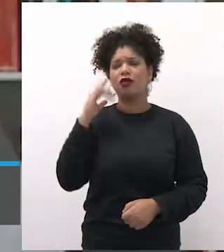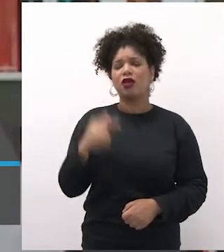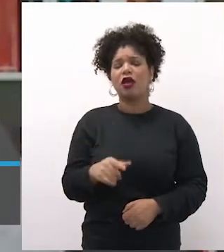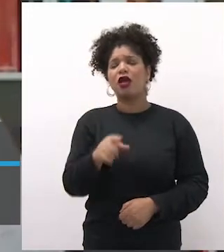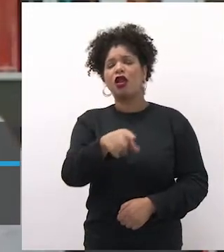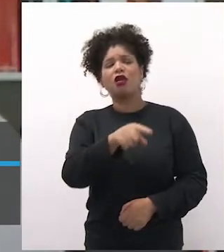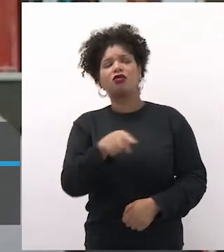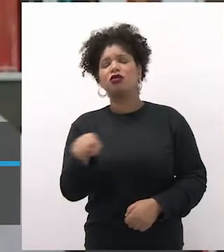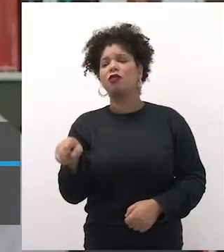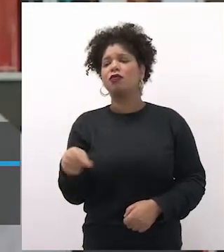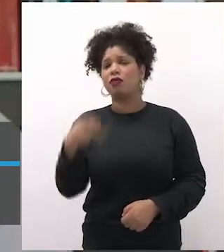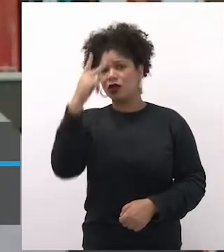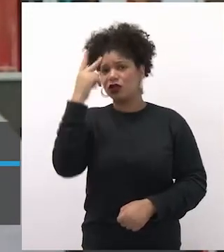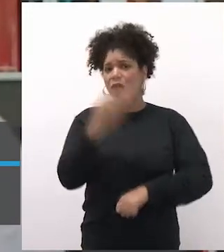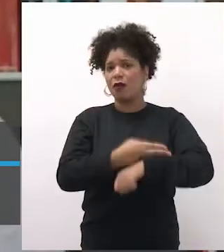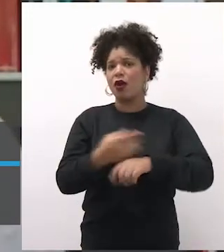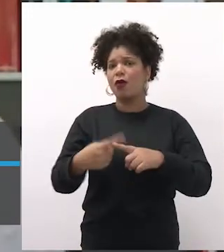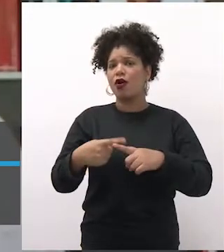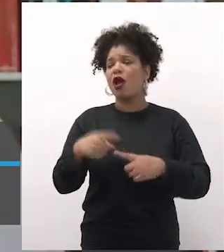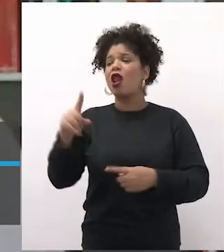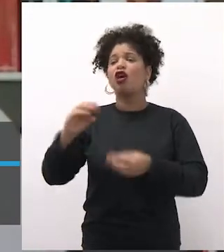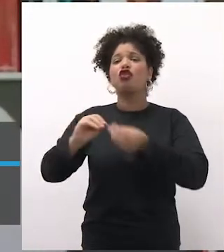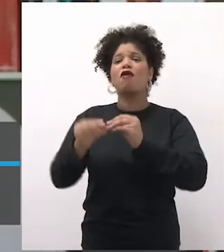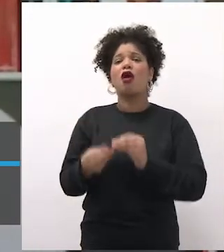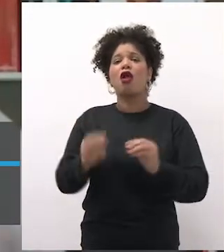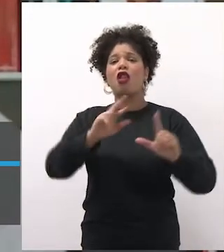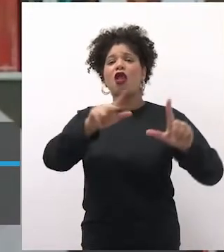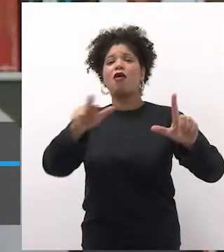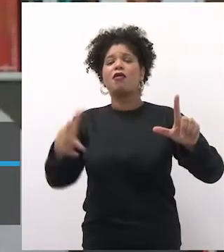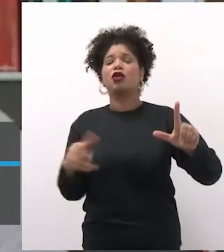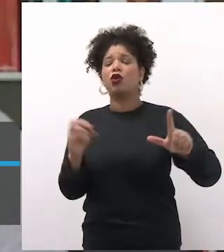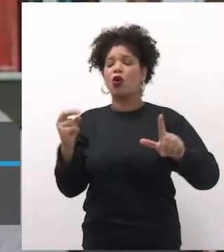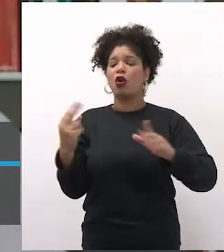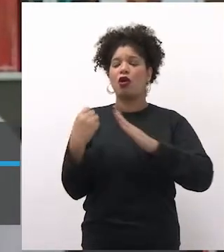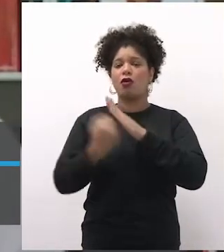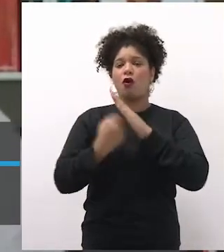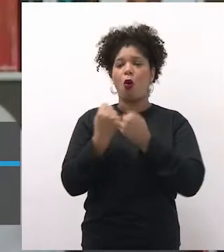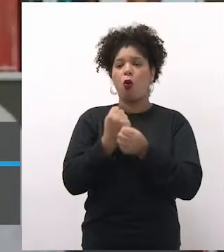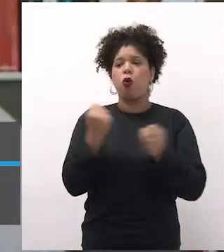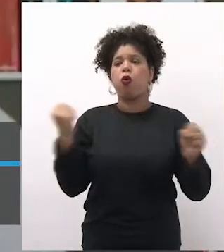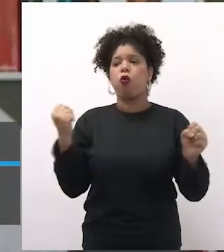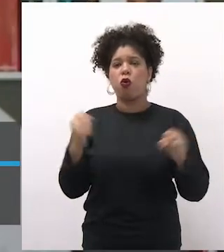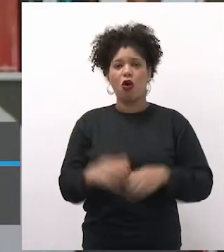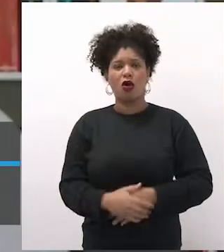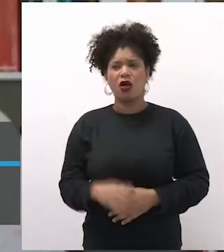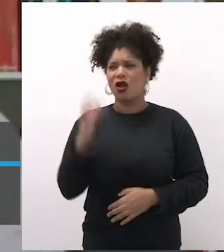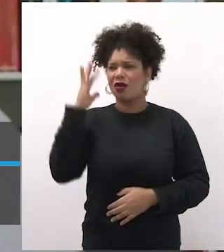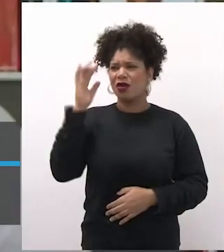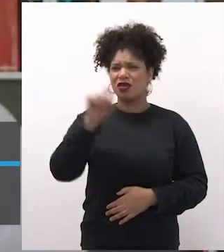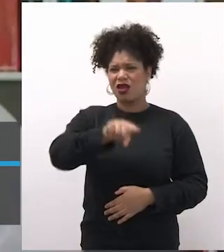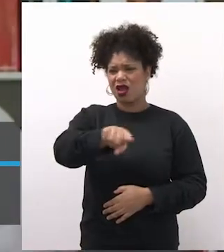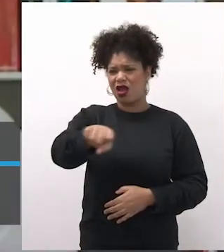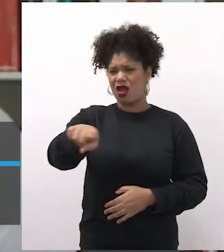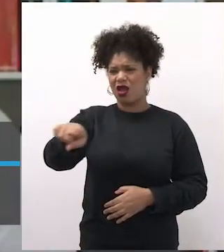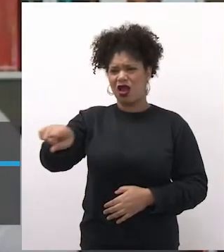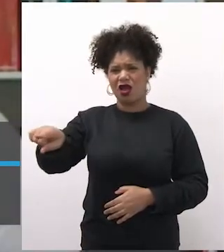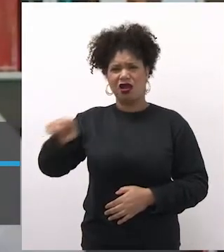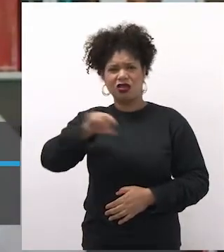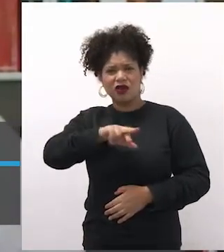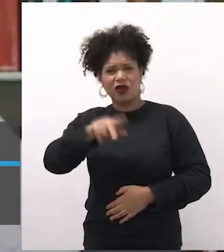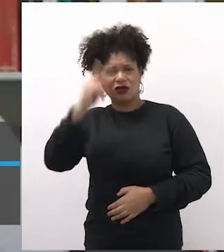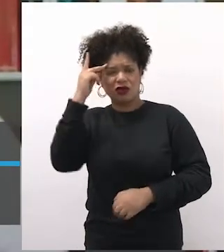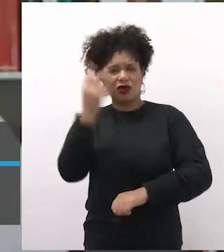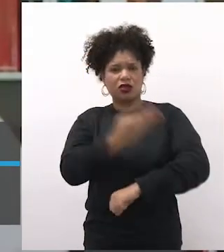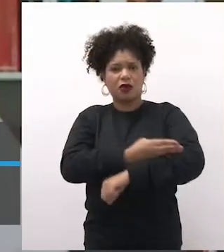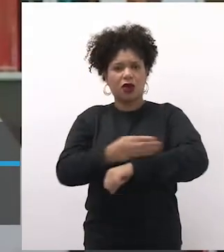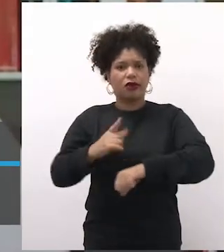um telejornal, uma novela, um espaço de mídia, uma empresa grande ou pequena, e eu não me questionar por que não tem uma pessoa